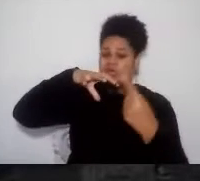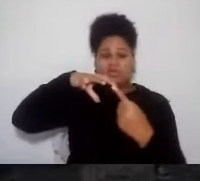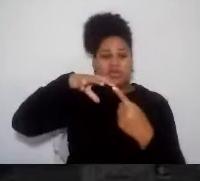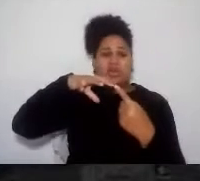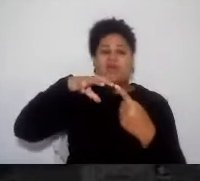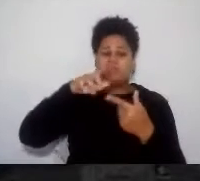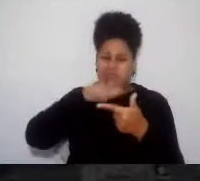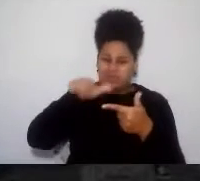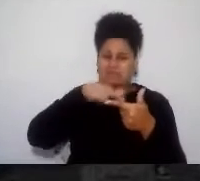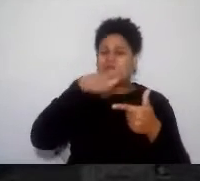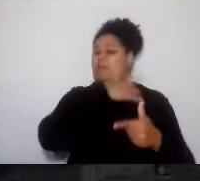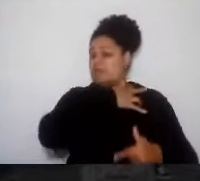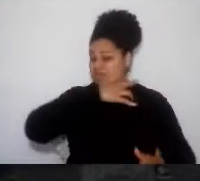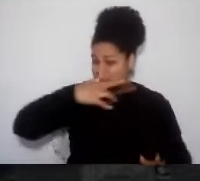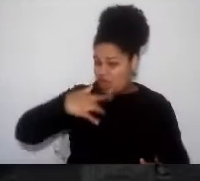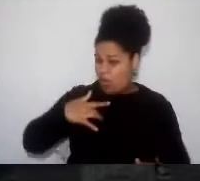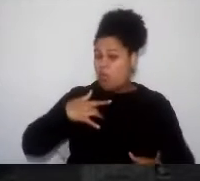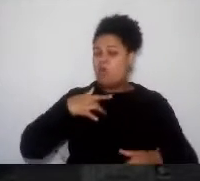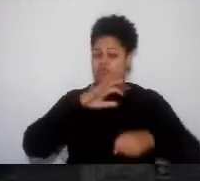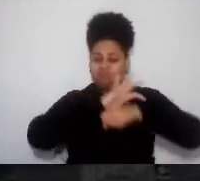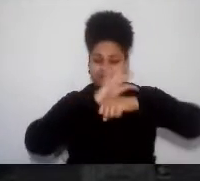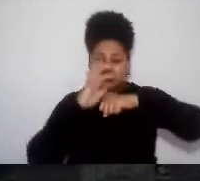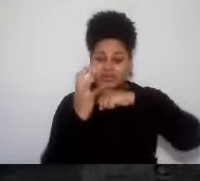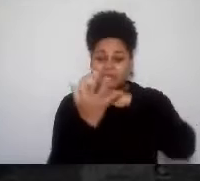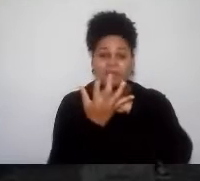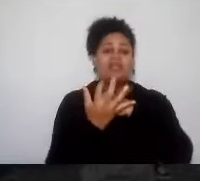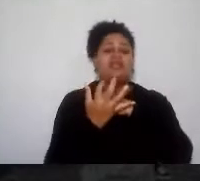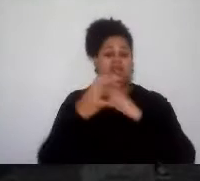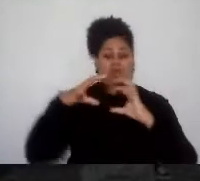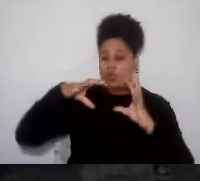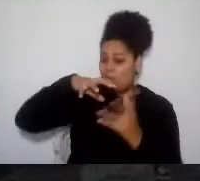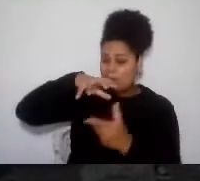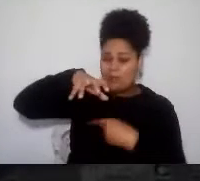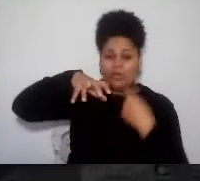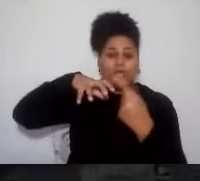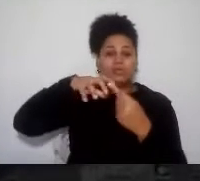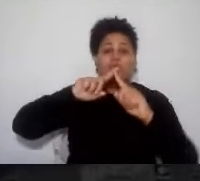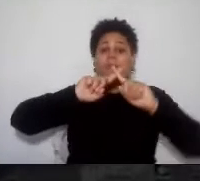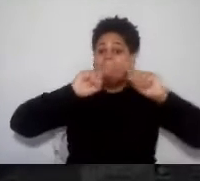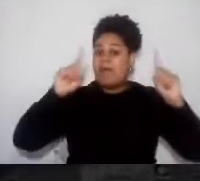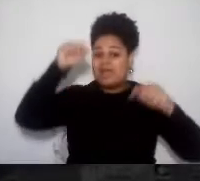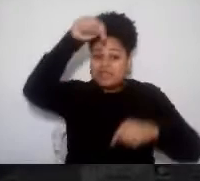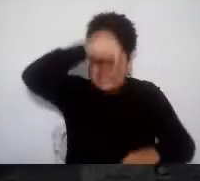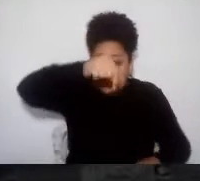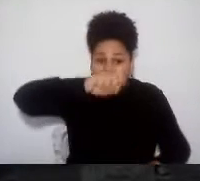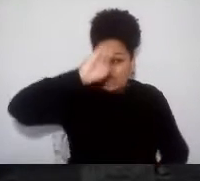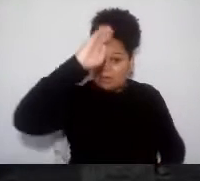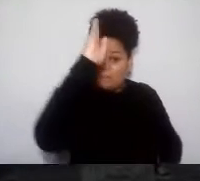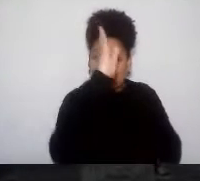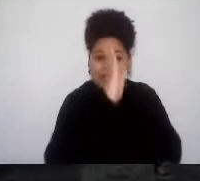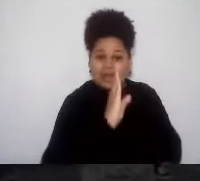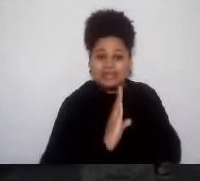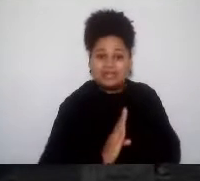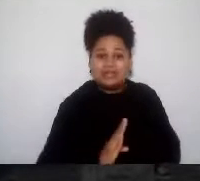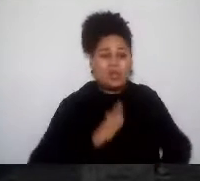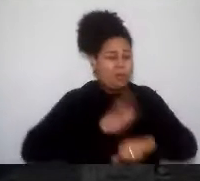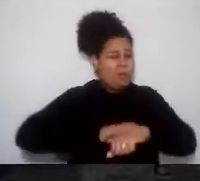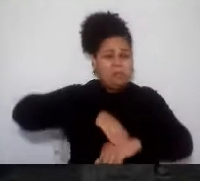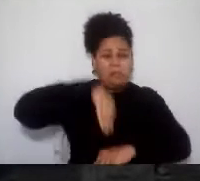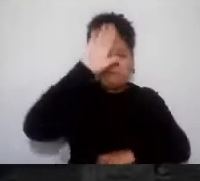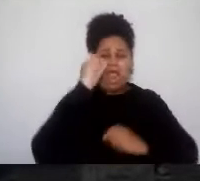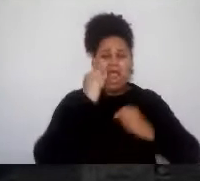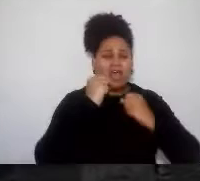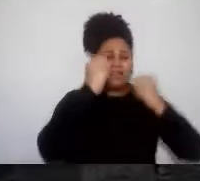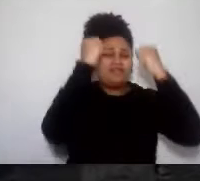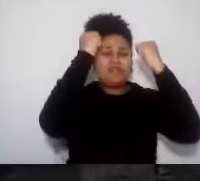no Brasil ela é muito maior do que isso, né? Porque aqui, além da pandemia, é uma crise que não é só política, não é